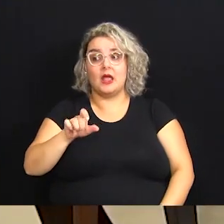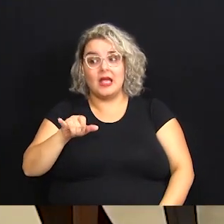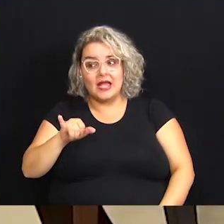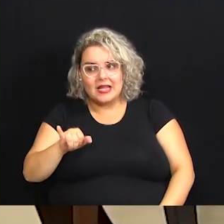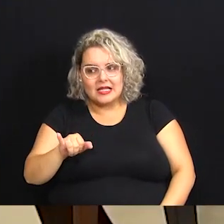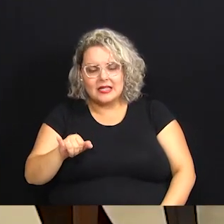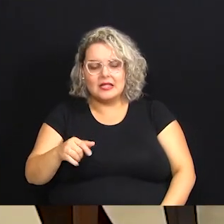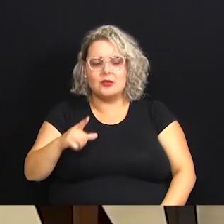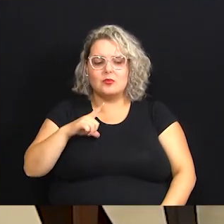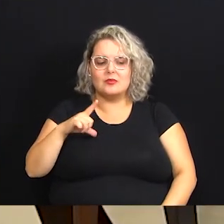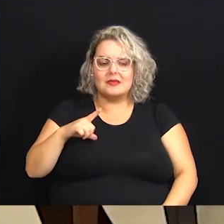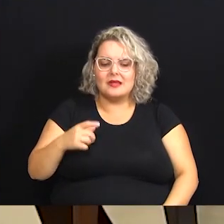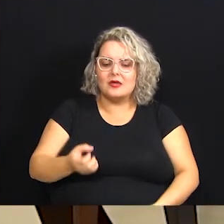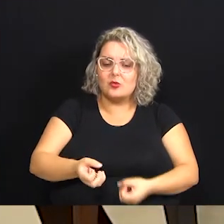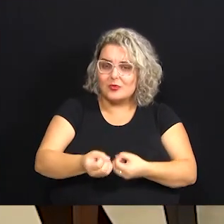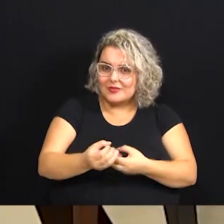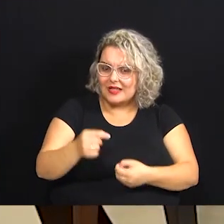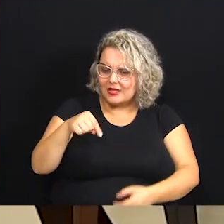dado aqui,